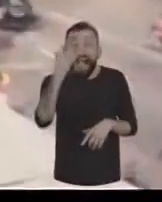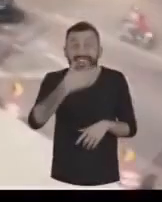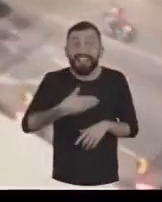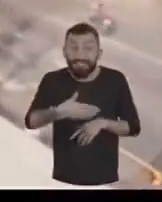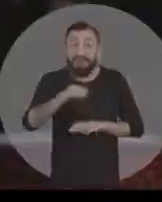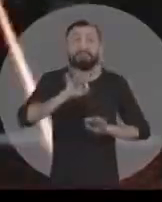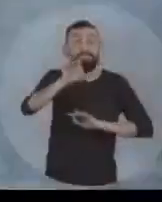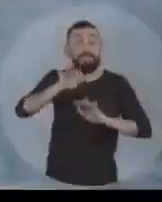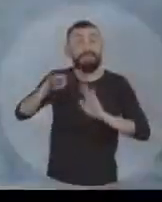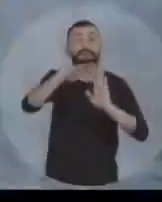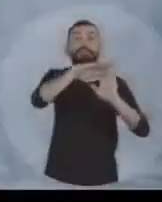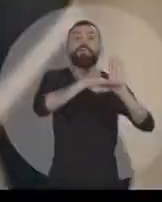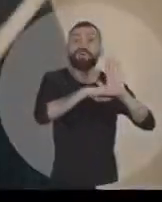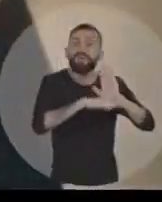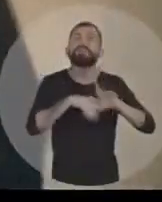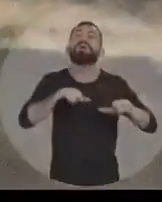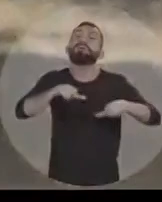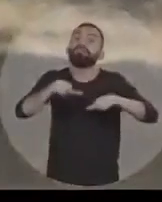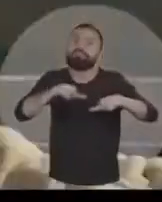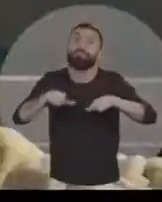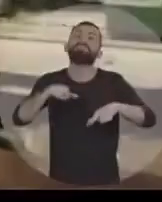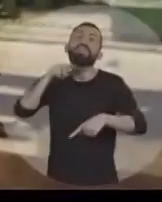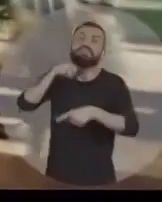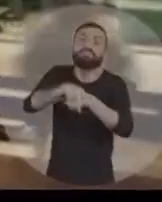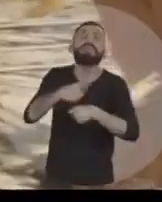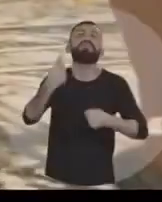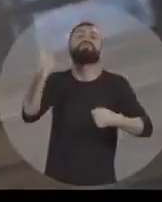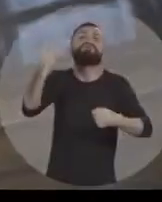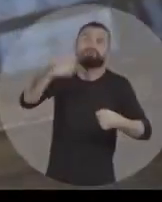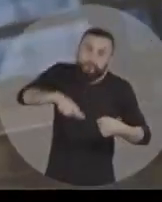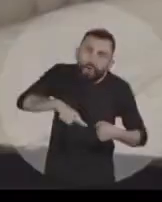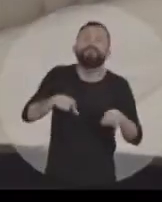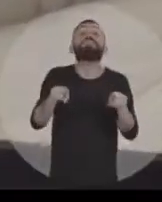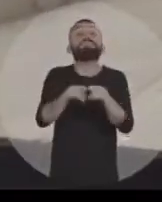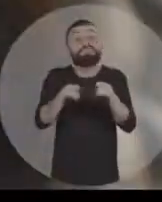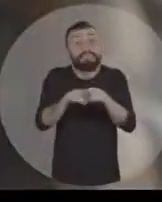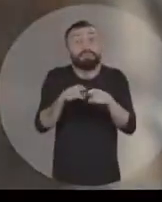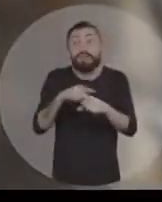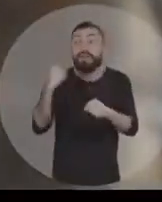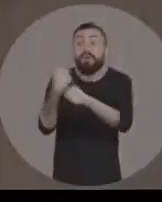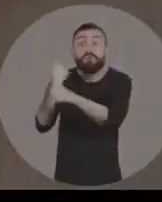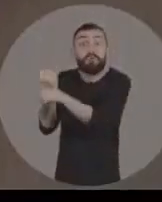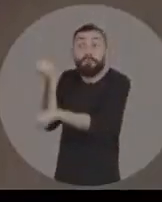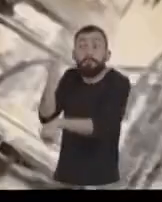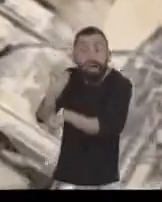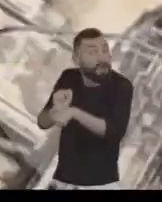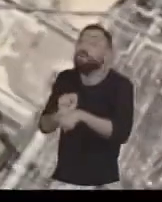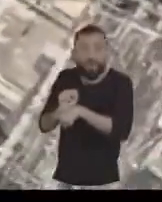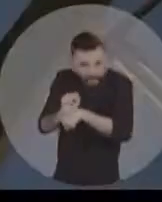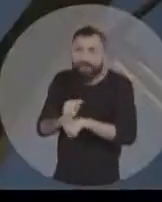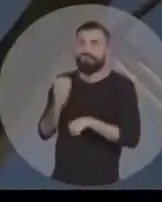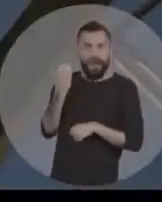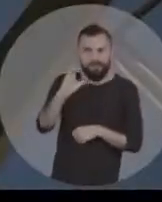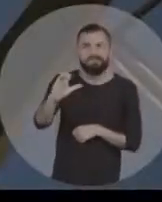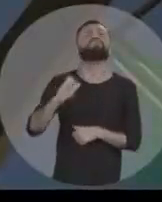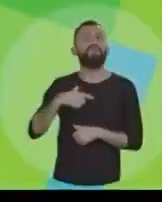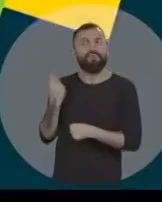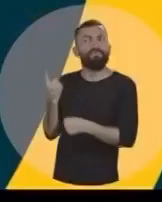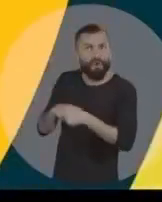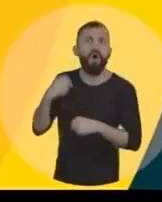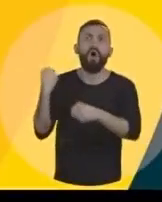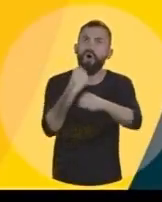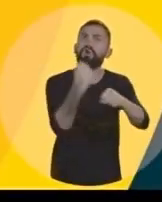Haddad vai implantar o programa Meu Emprego de Novo, retomando as obras paradas do governo e investindo pesado na construção civil.